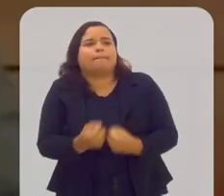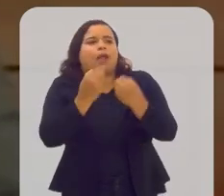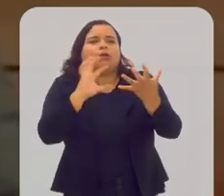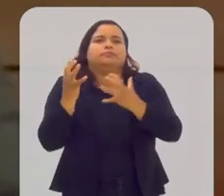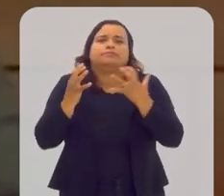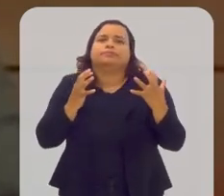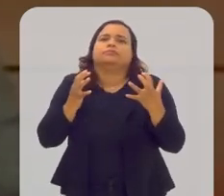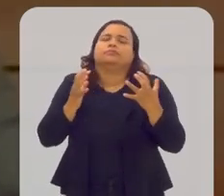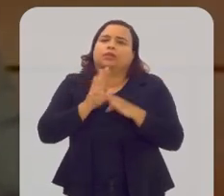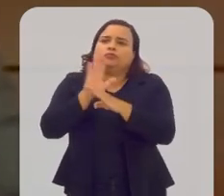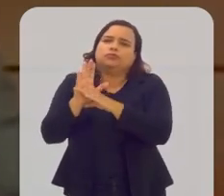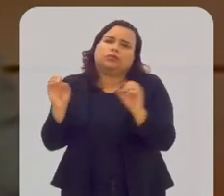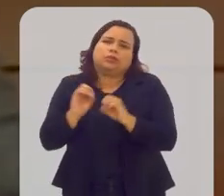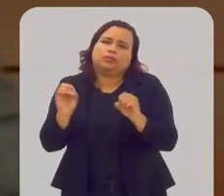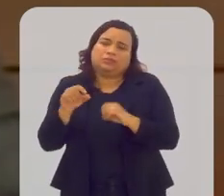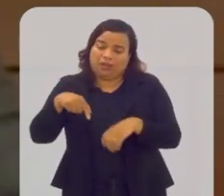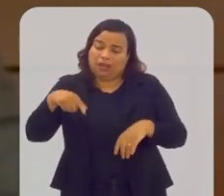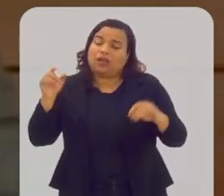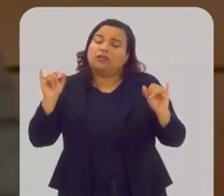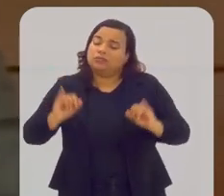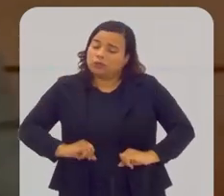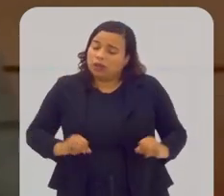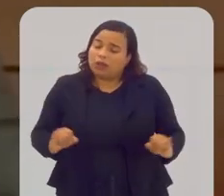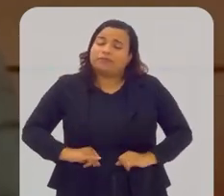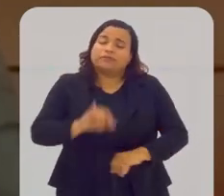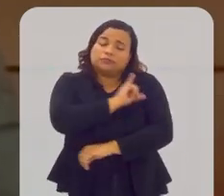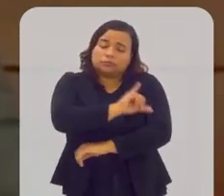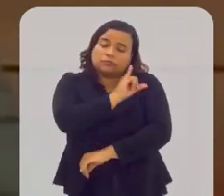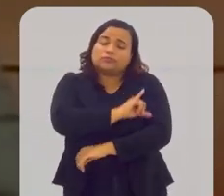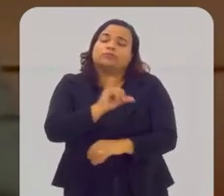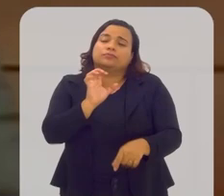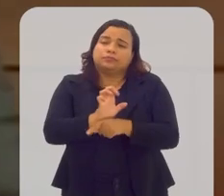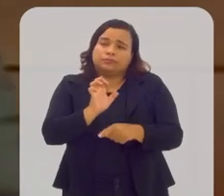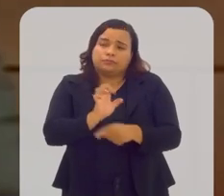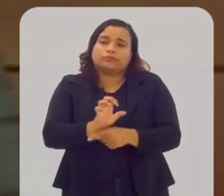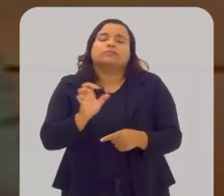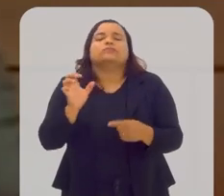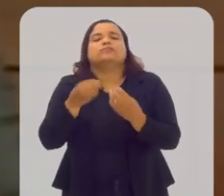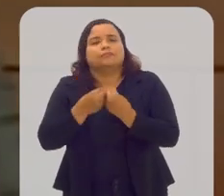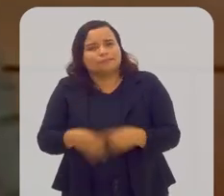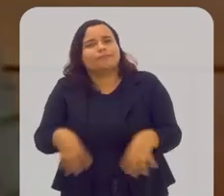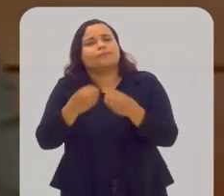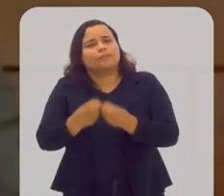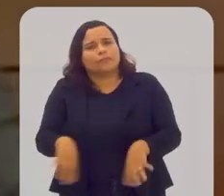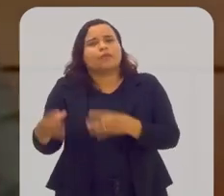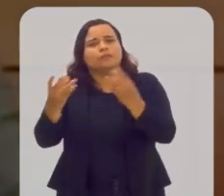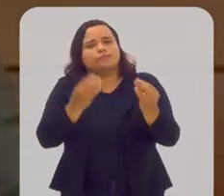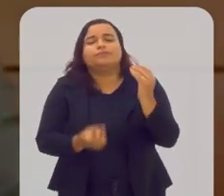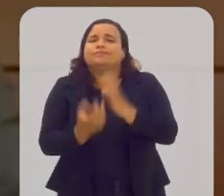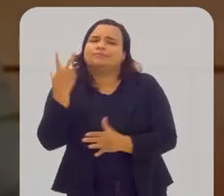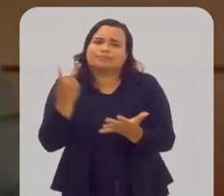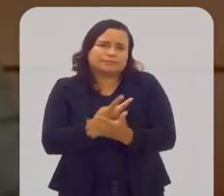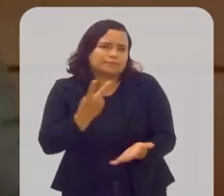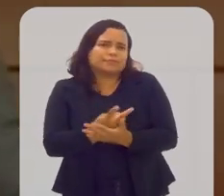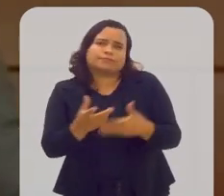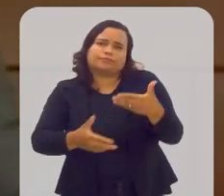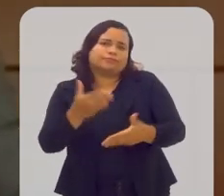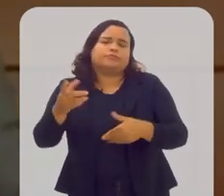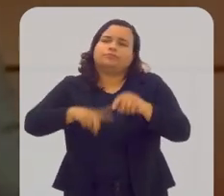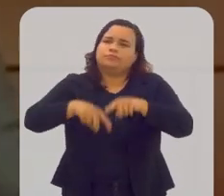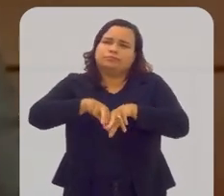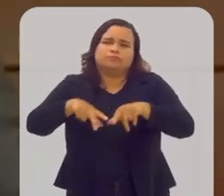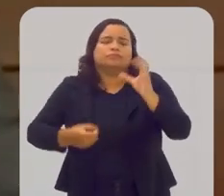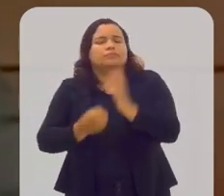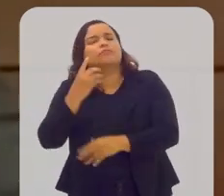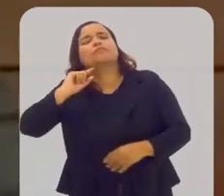não tenham impacto no meio ambiente. O Estado do Rio de Janeiro já sofreu muito com o impacto no meio ambiente, com a geração errada de processos e